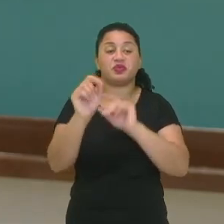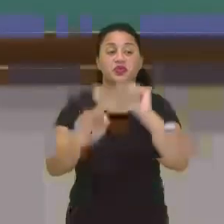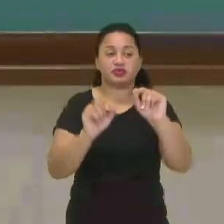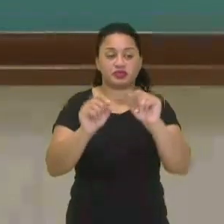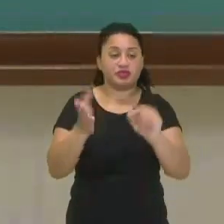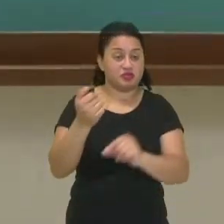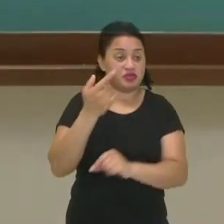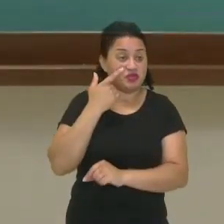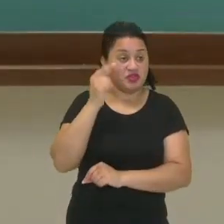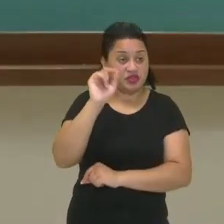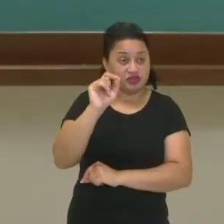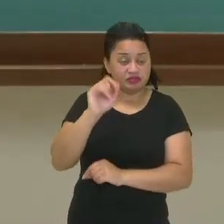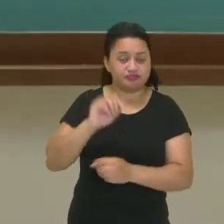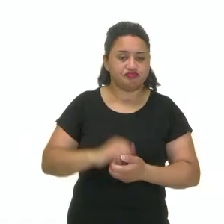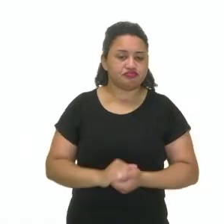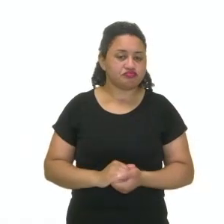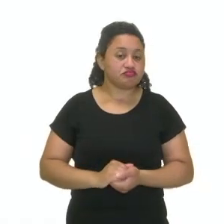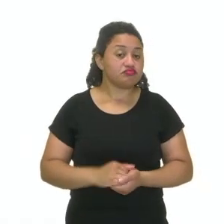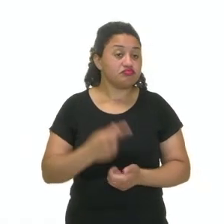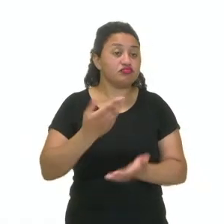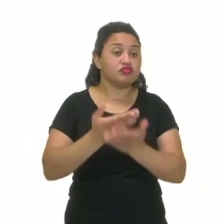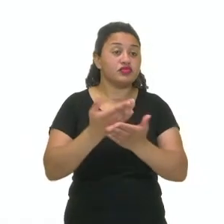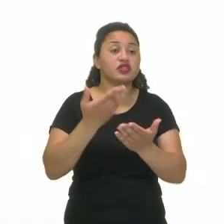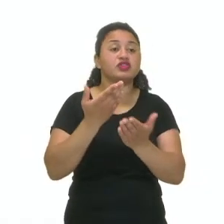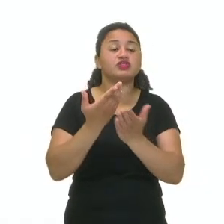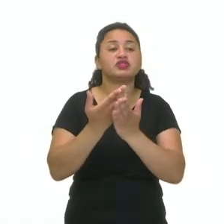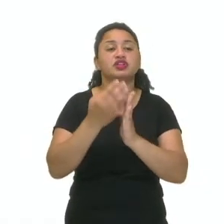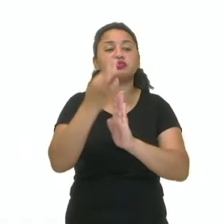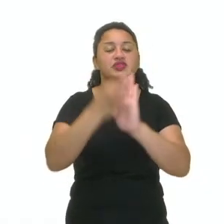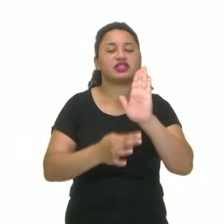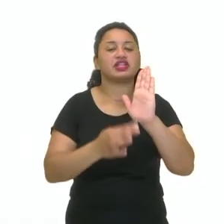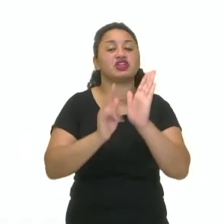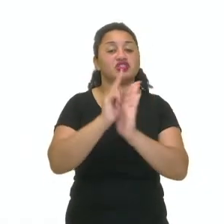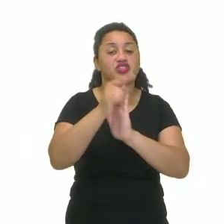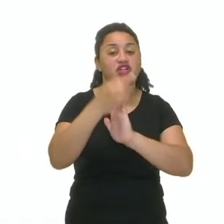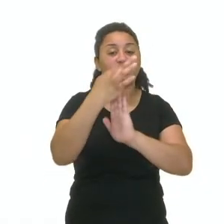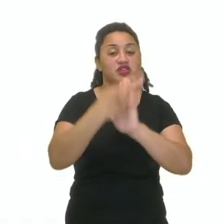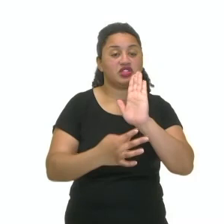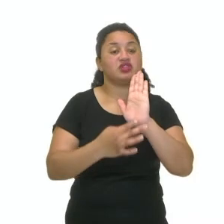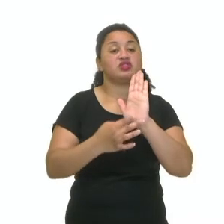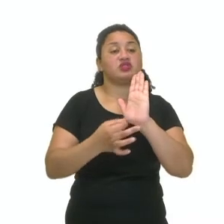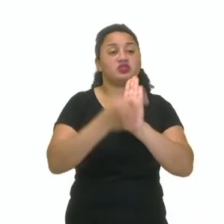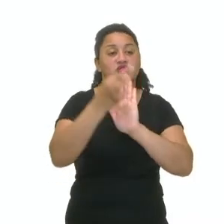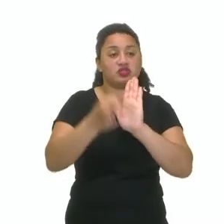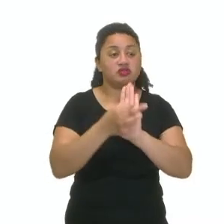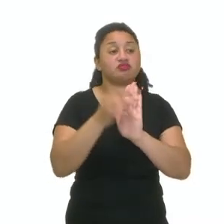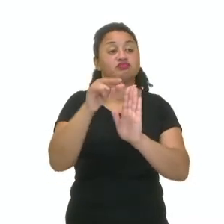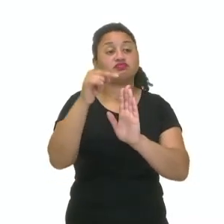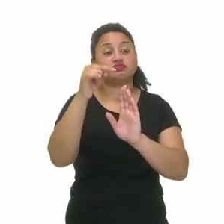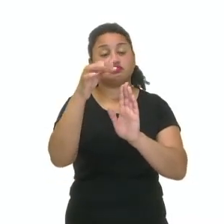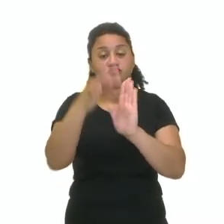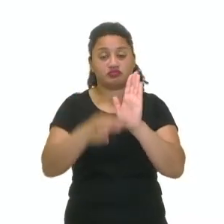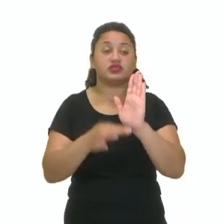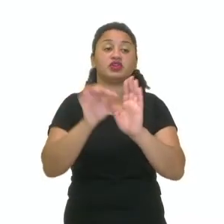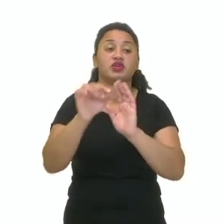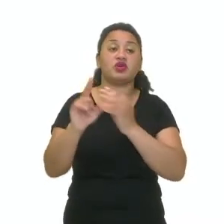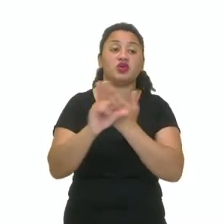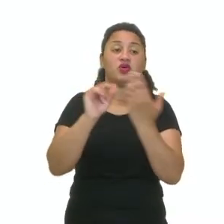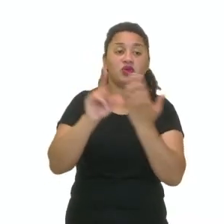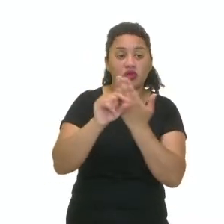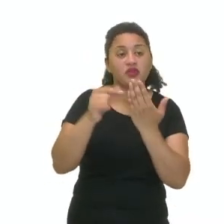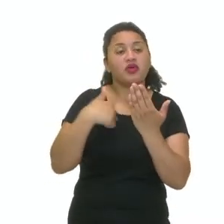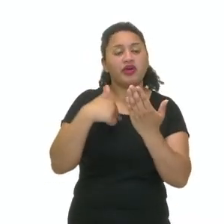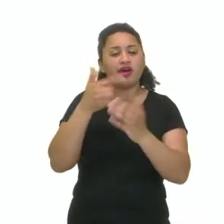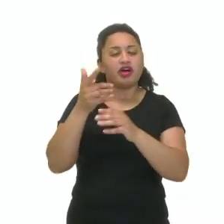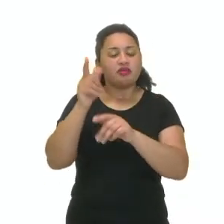Vamos lá então? Nesta aula estudamos o gênero textual opinativo. Nesse tipo de texto, o autor ou a autora busca